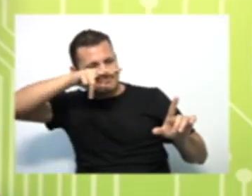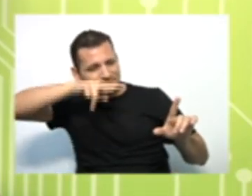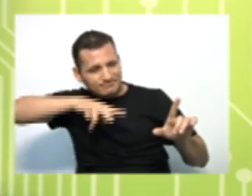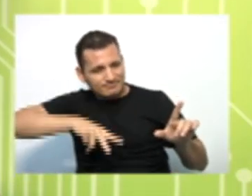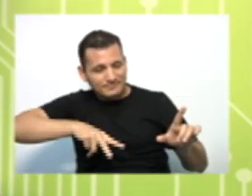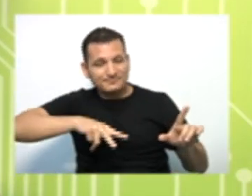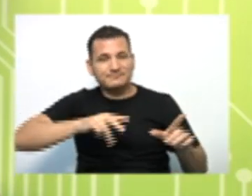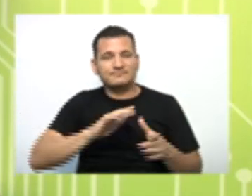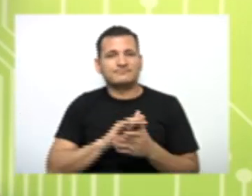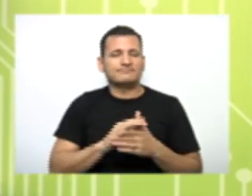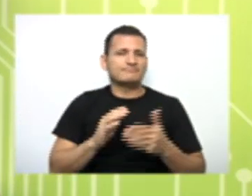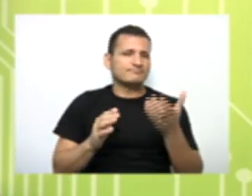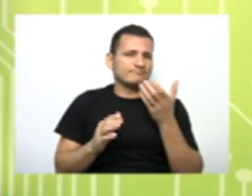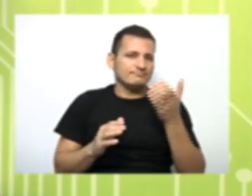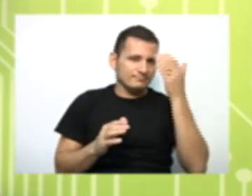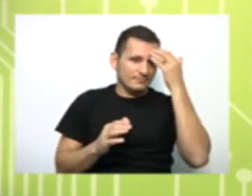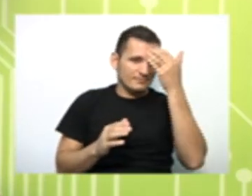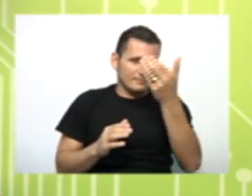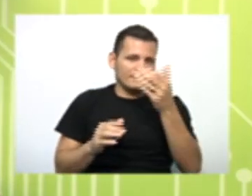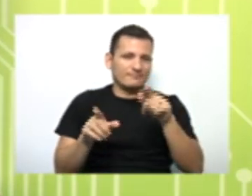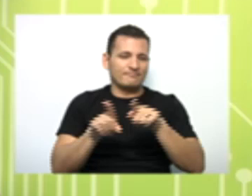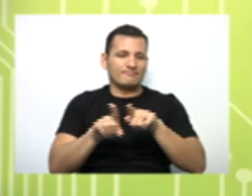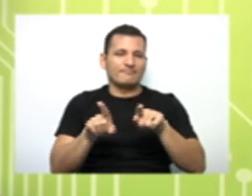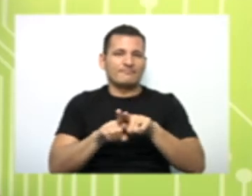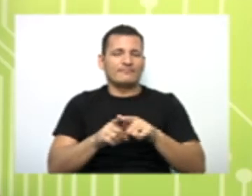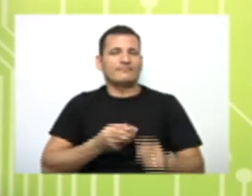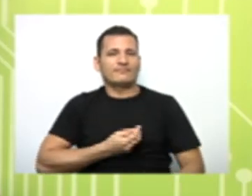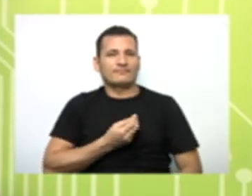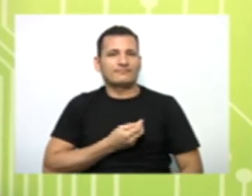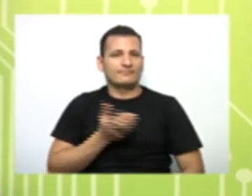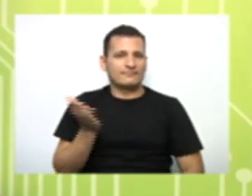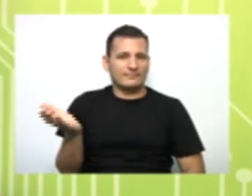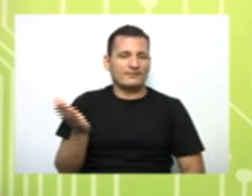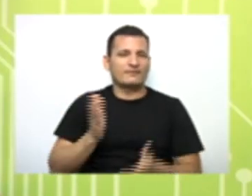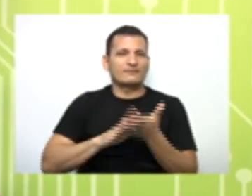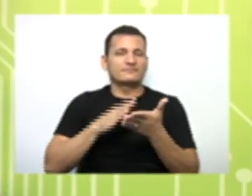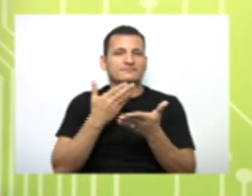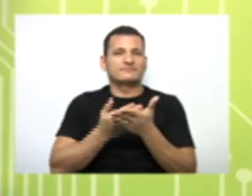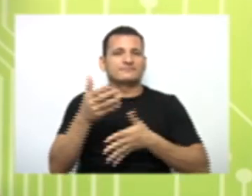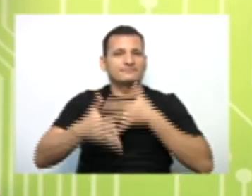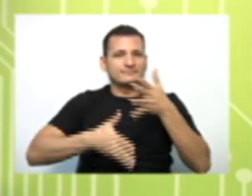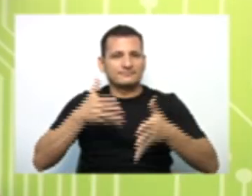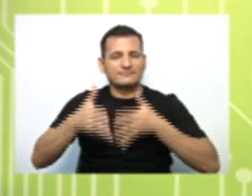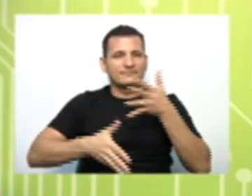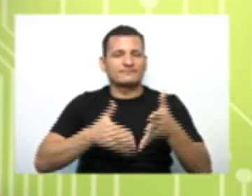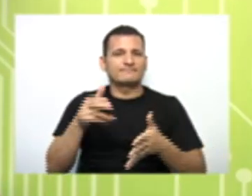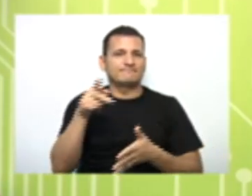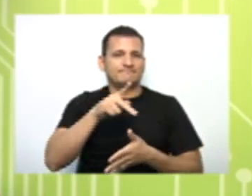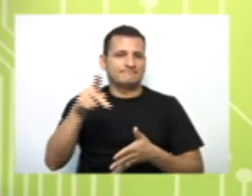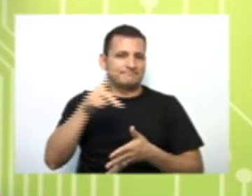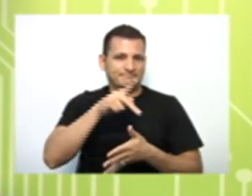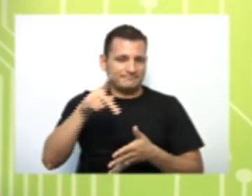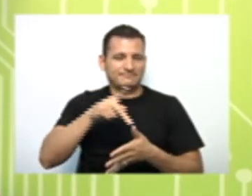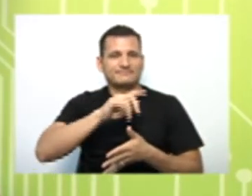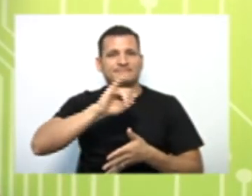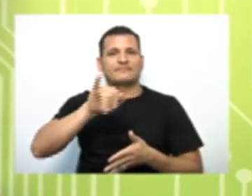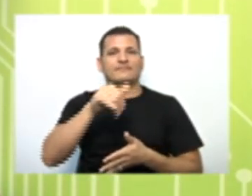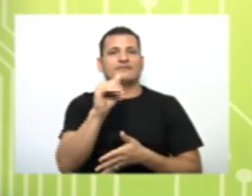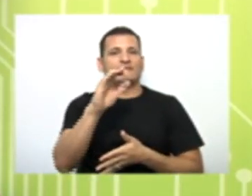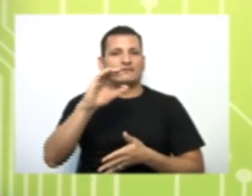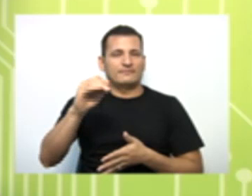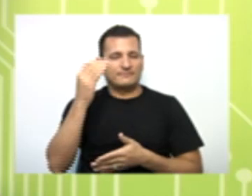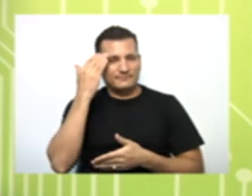visita. Eu quero agradecer também a presença aqui do nosso intérprete de Libras, professor Jacó. Obrigada pela